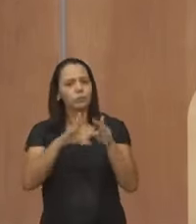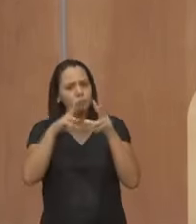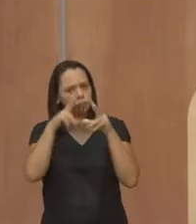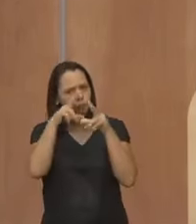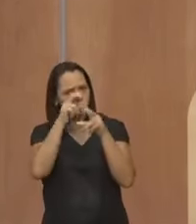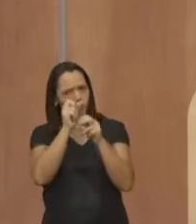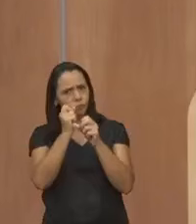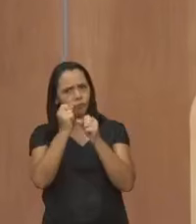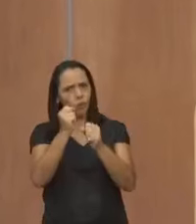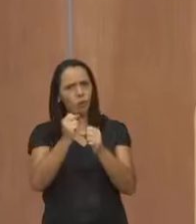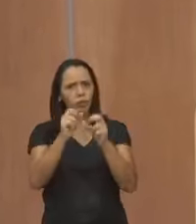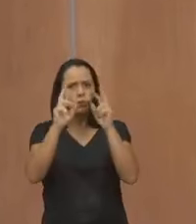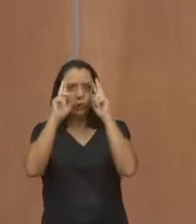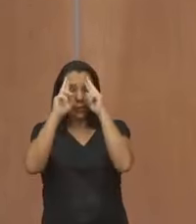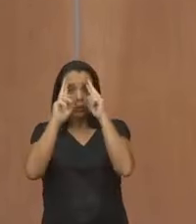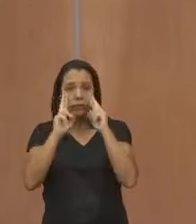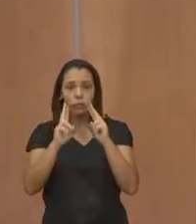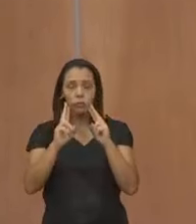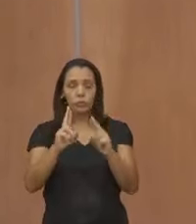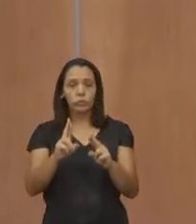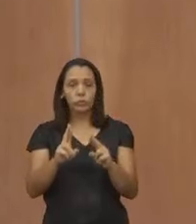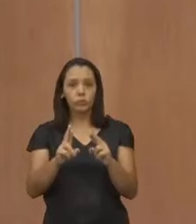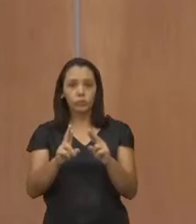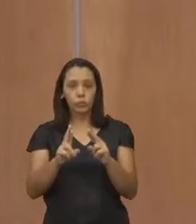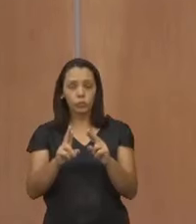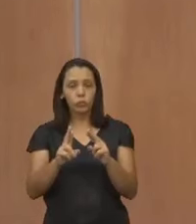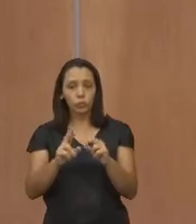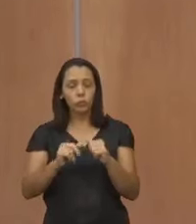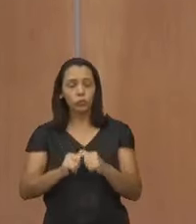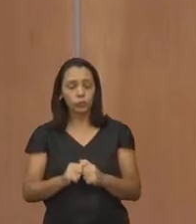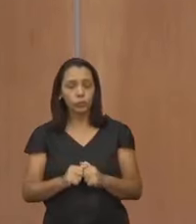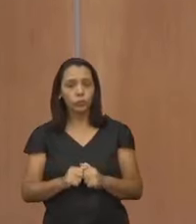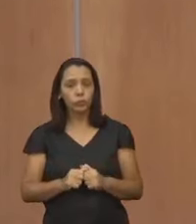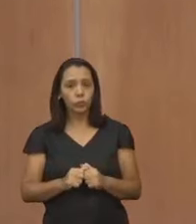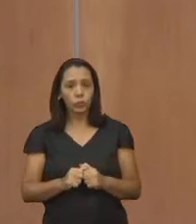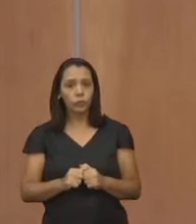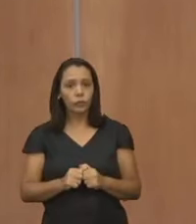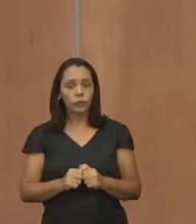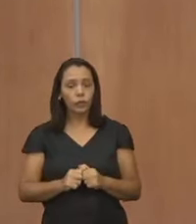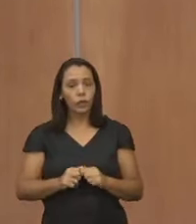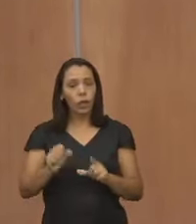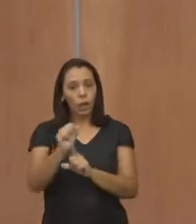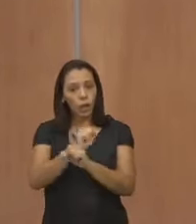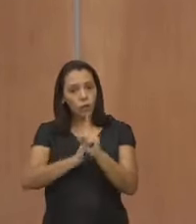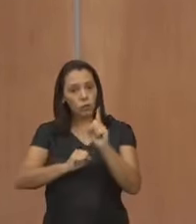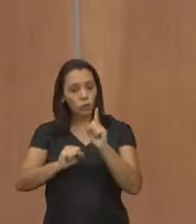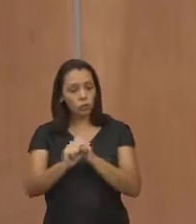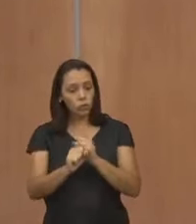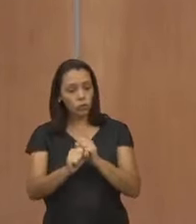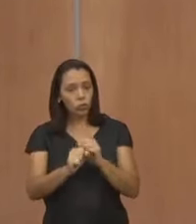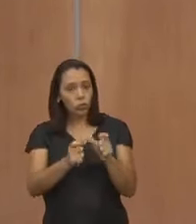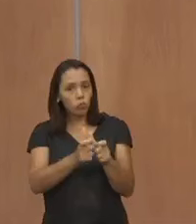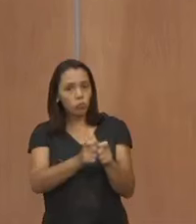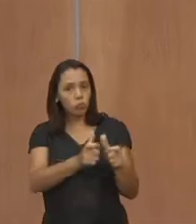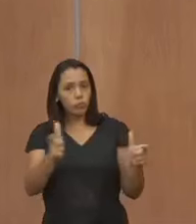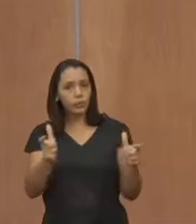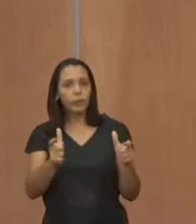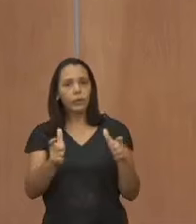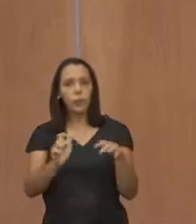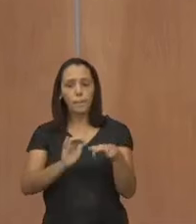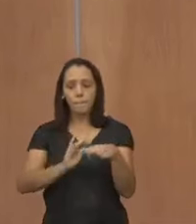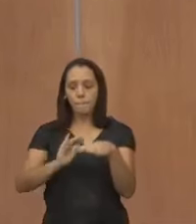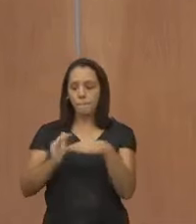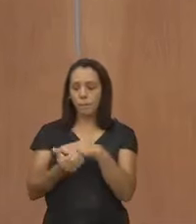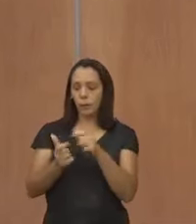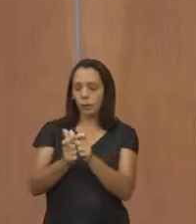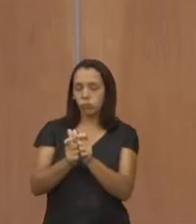fortes, respeitosos, né, e coerentes, a sociedade cresce e o bairro cresce também.